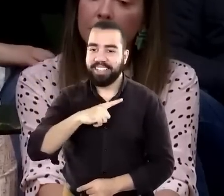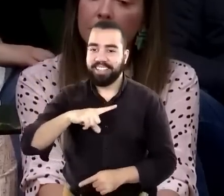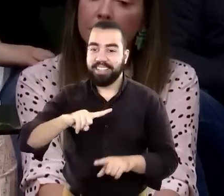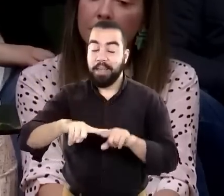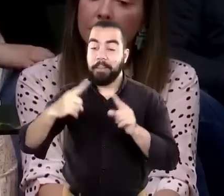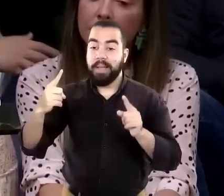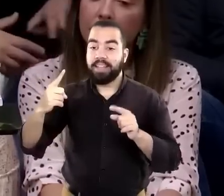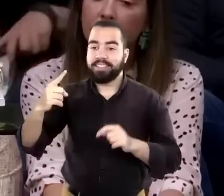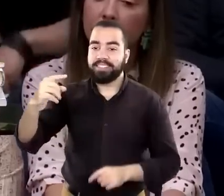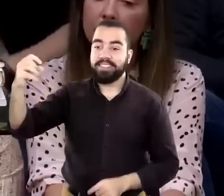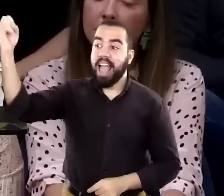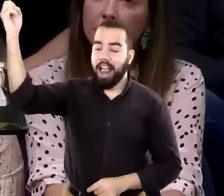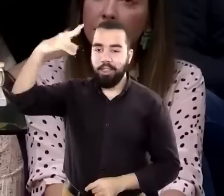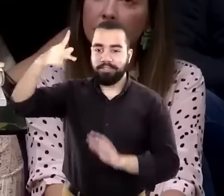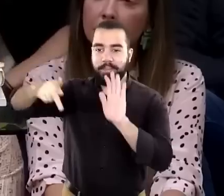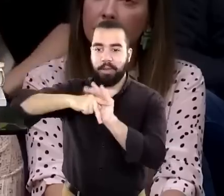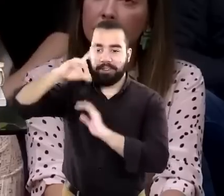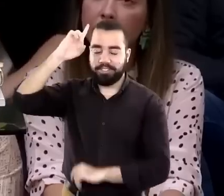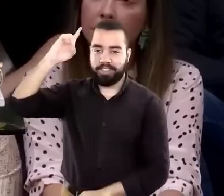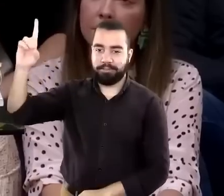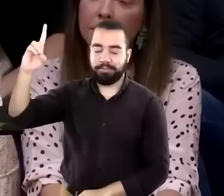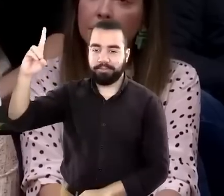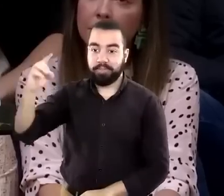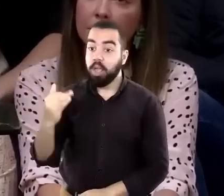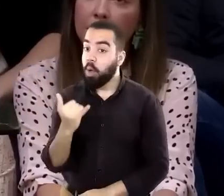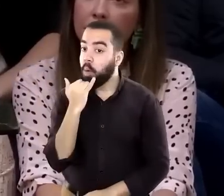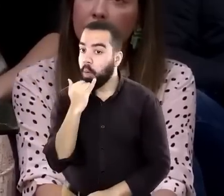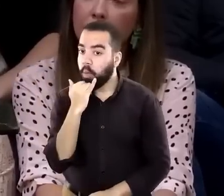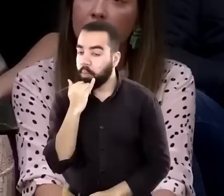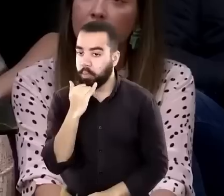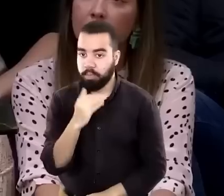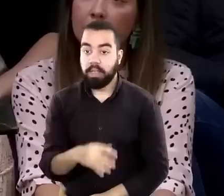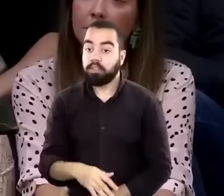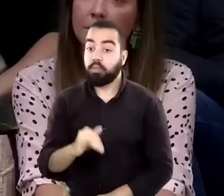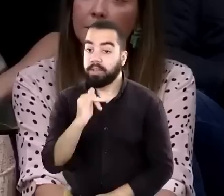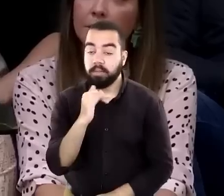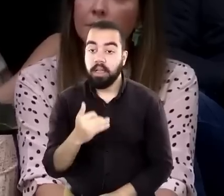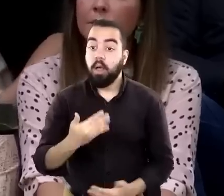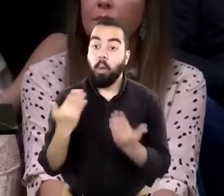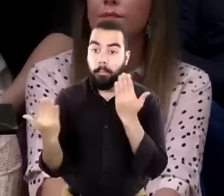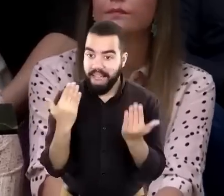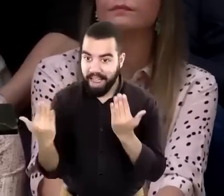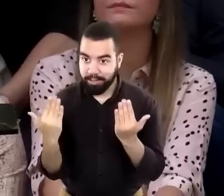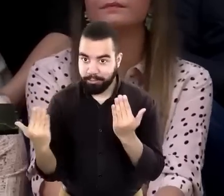O fio de estopa. Para que eu fui criado na região rural, antes da luz elétrica